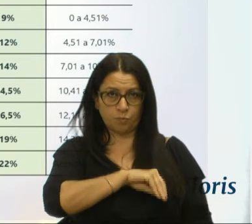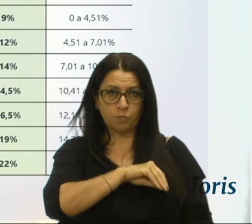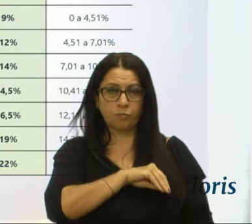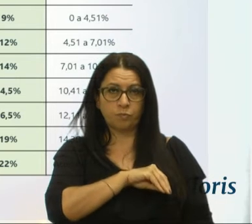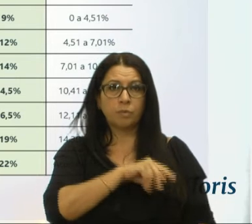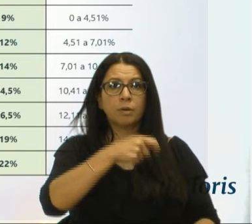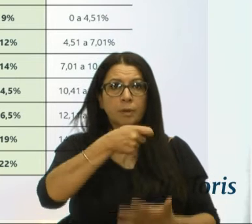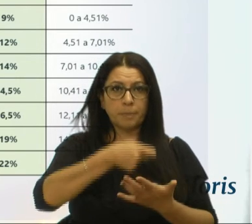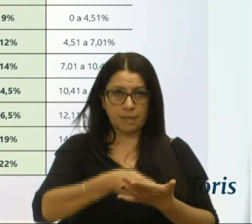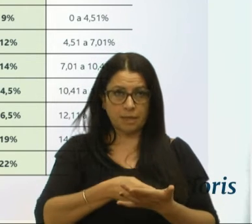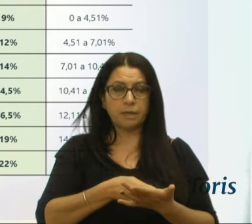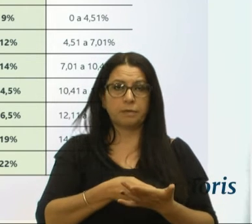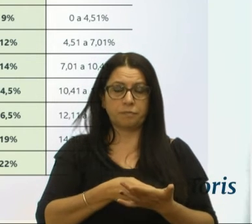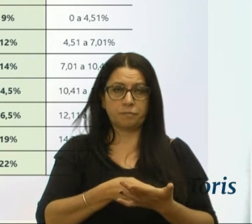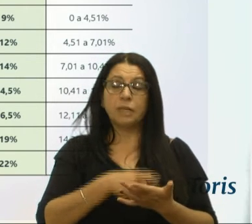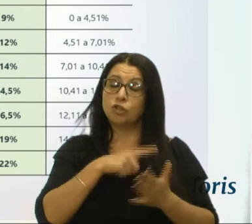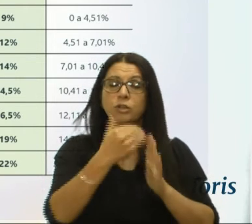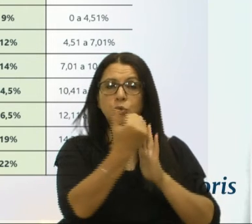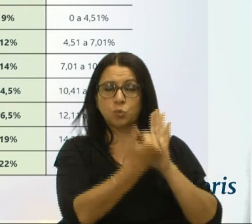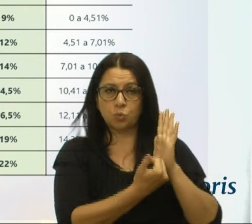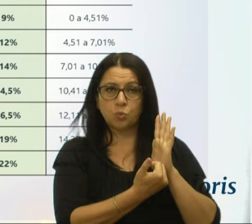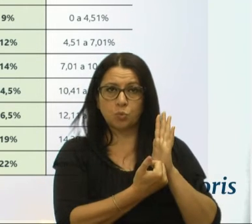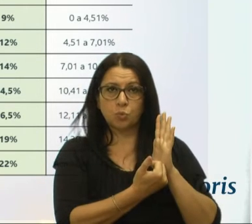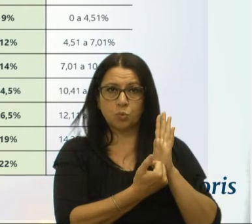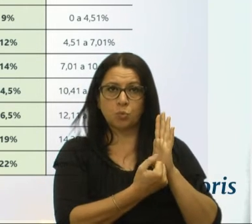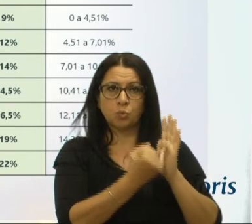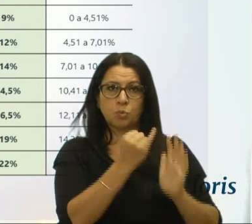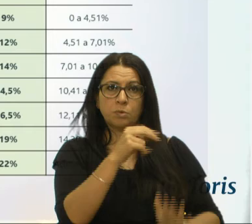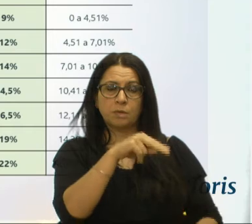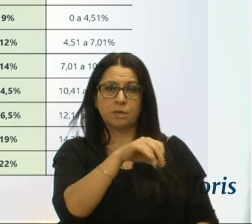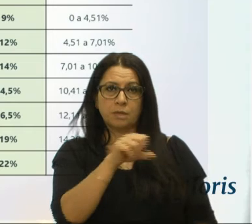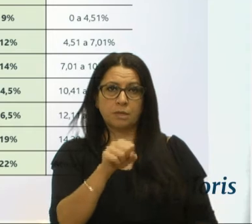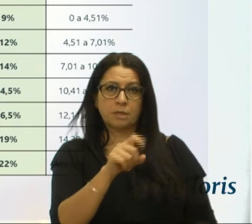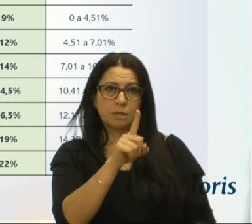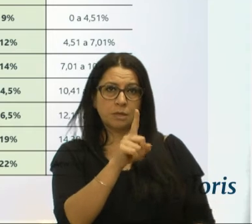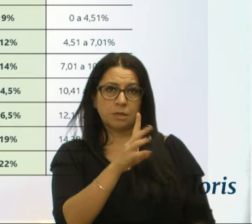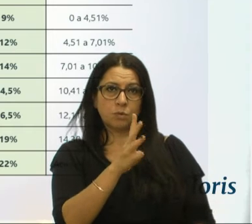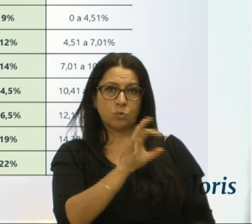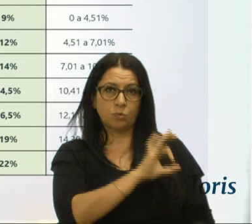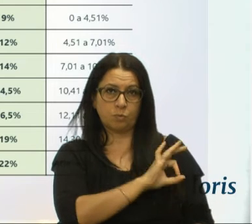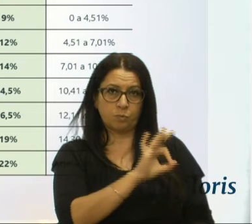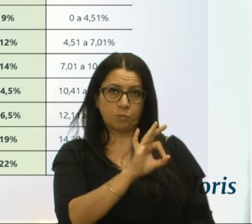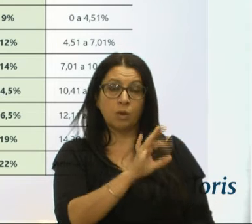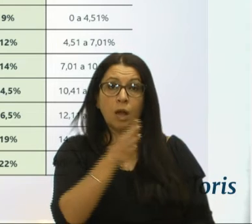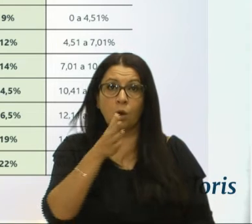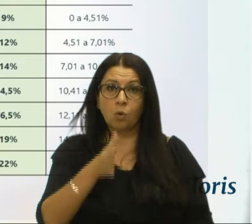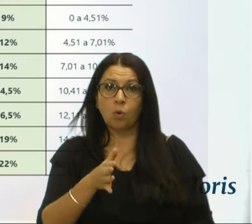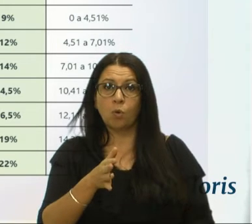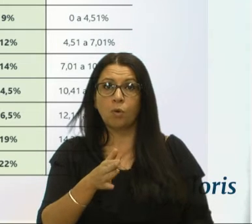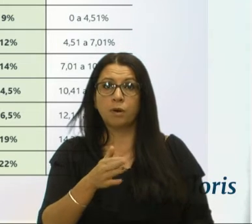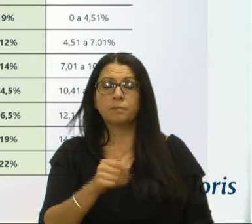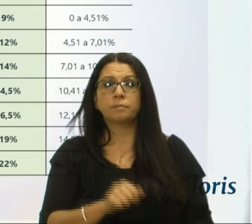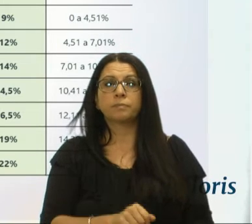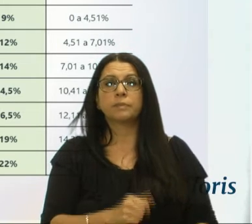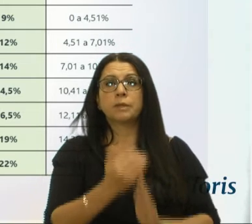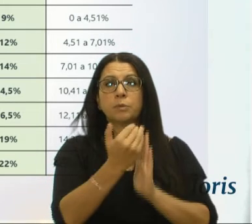pagava, né, tinha descontado da Previdência 14%. agora tem